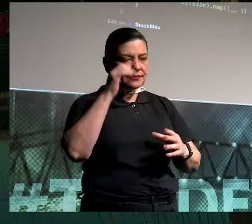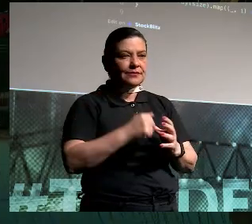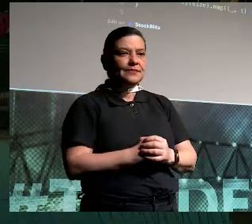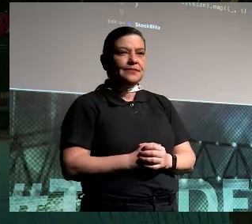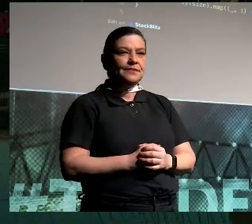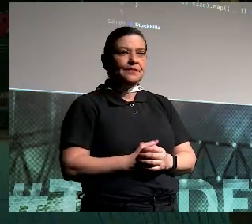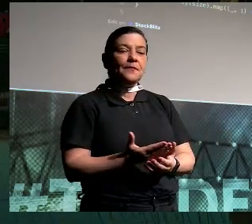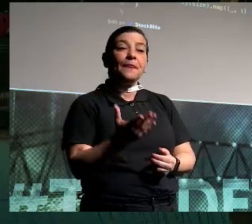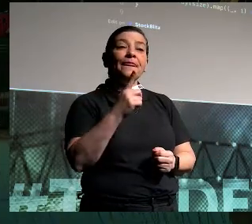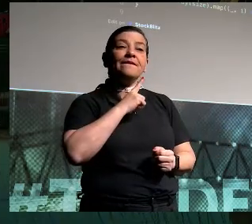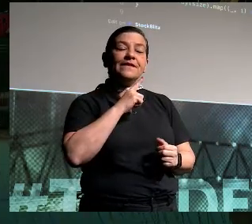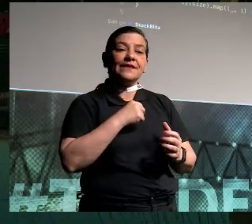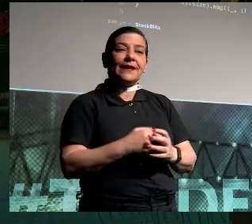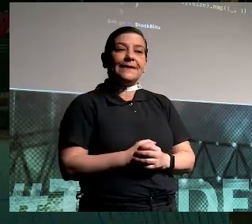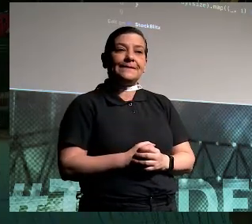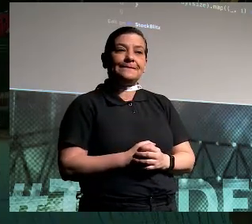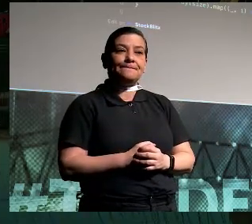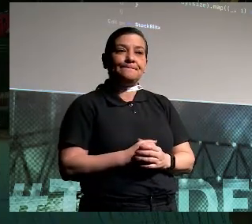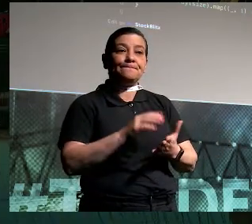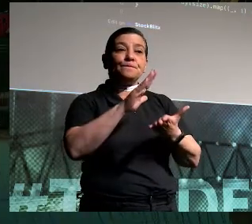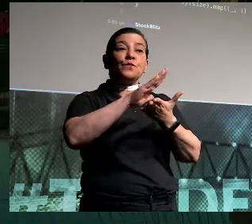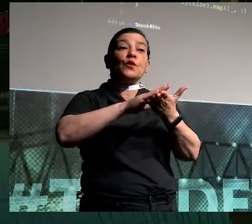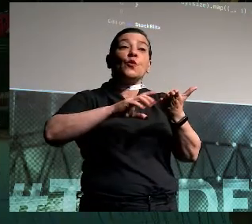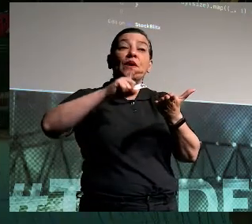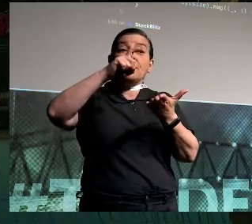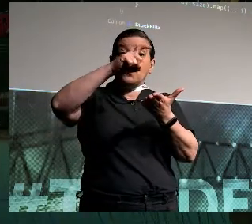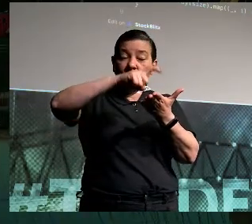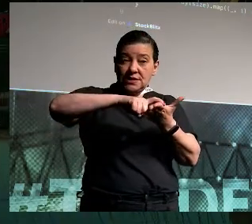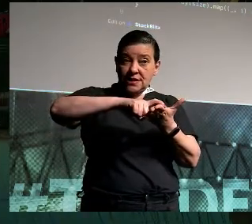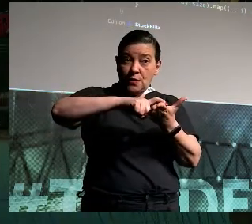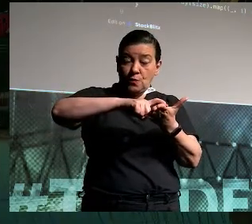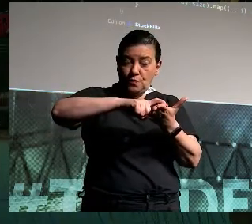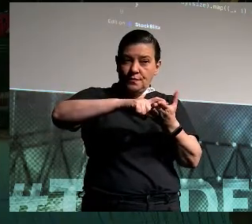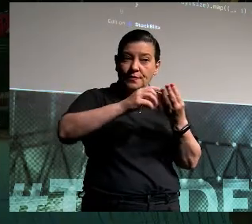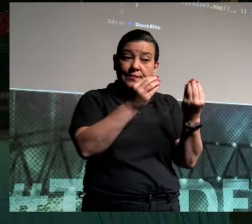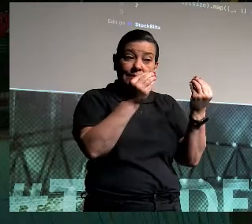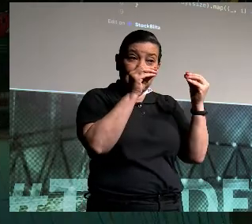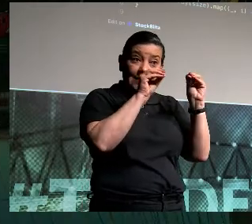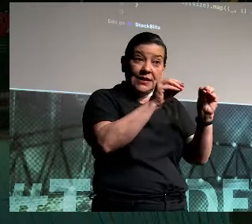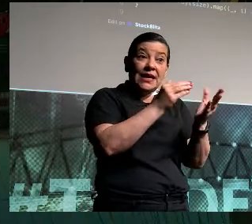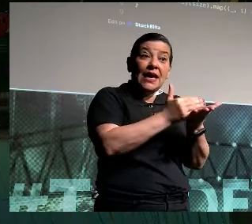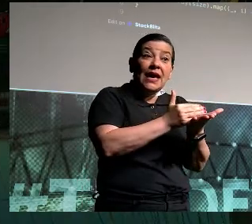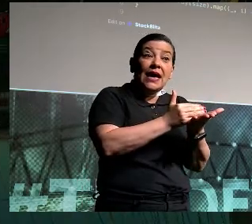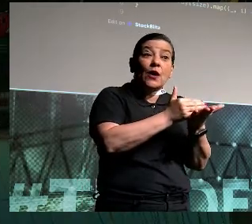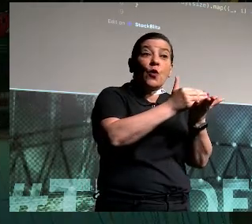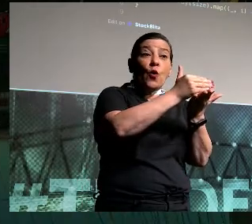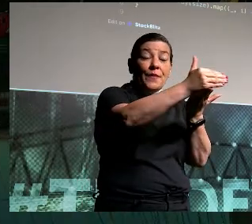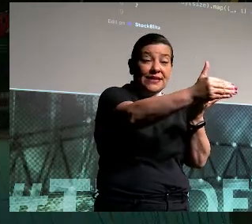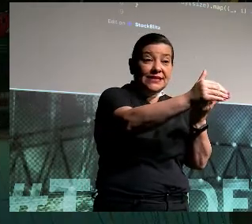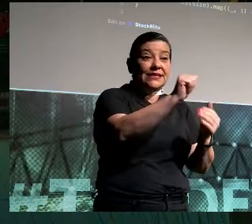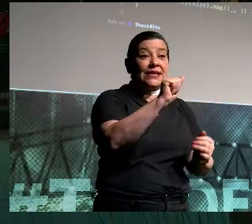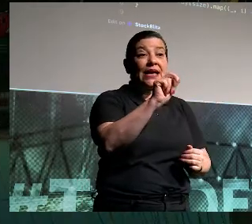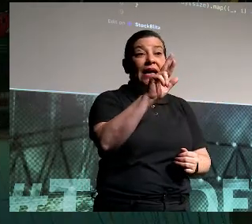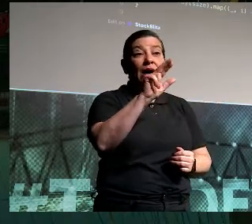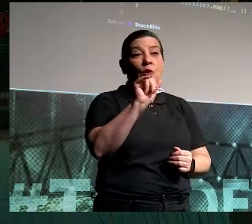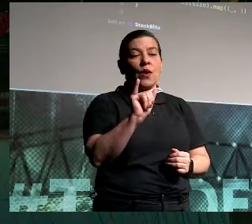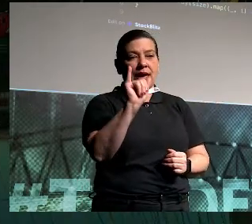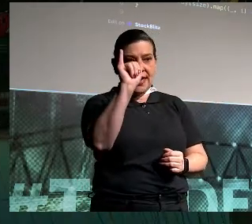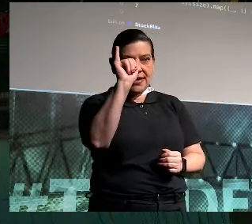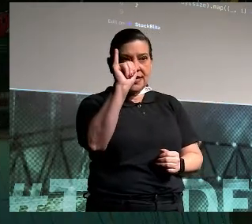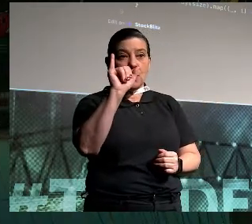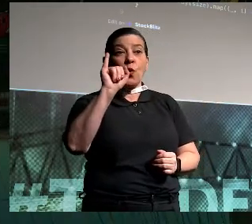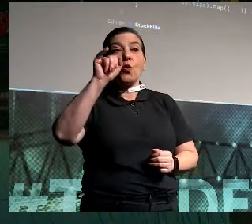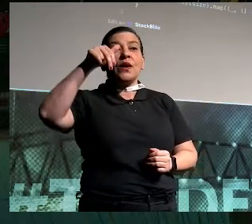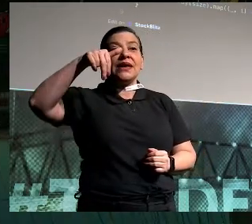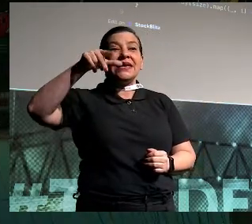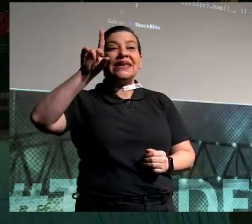ó, uma função onde você fala para ele iniciar um array com um determinado index aqui. E